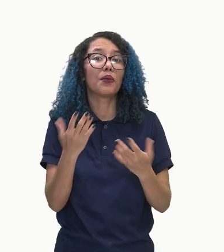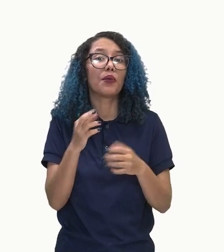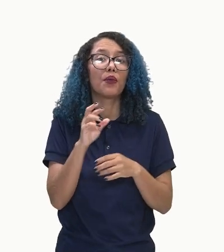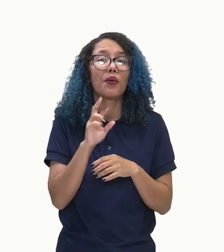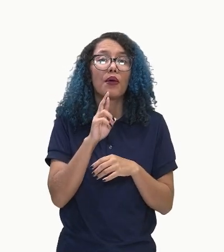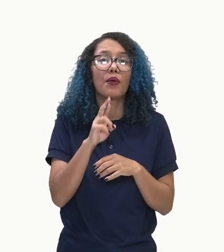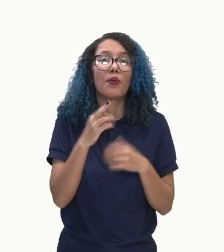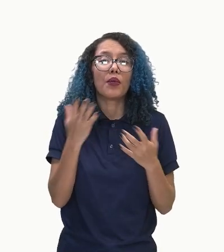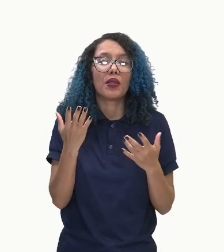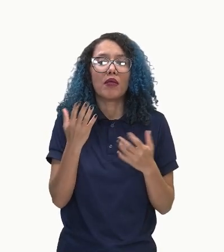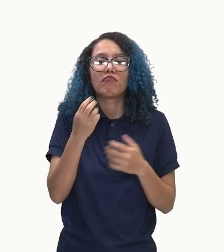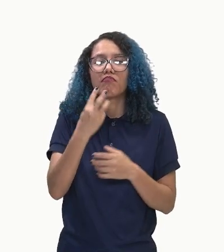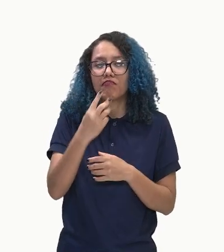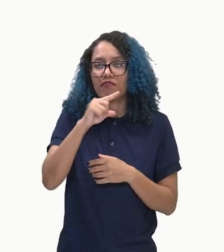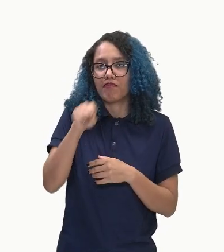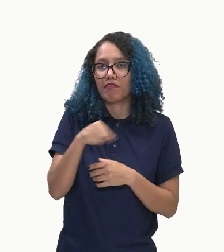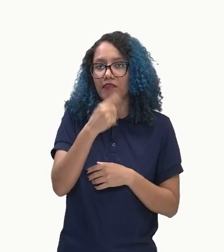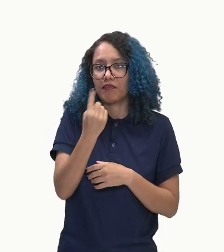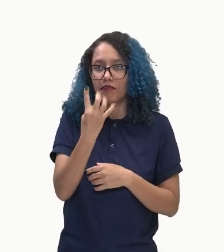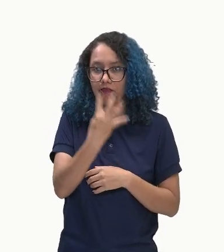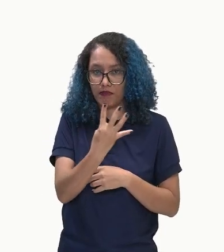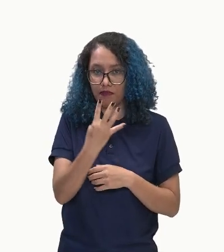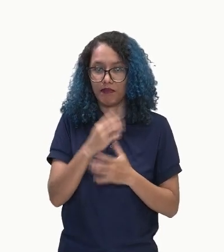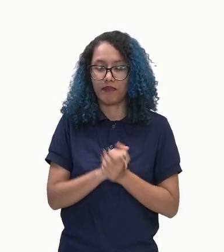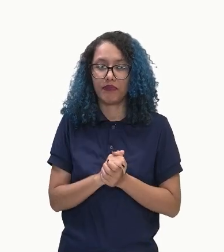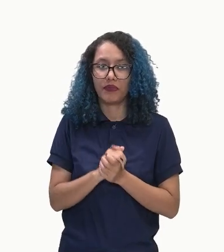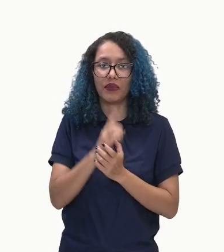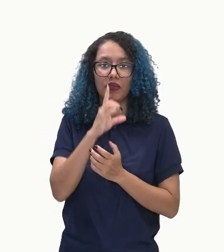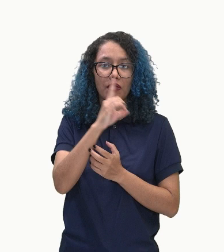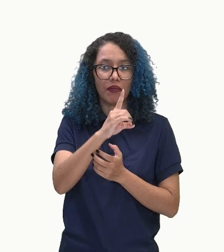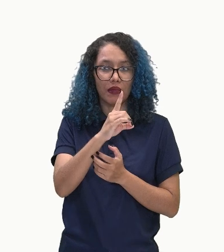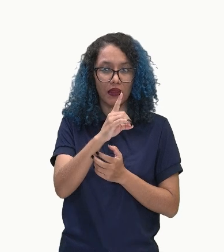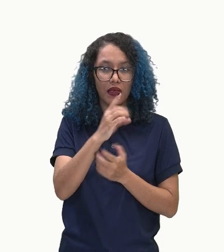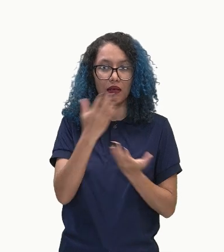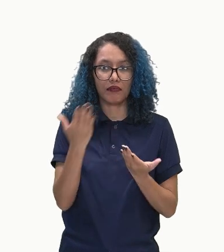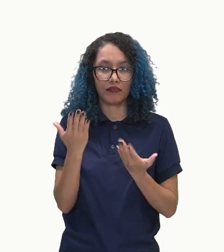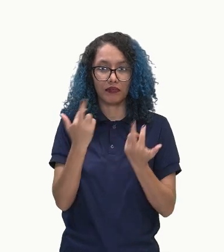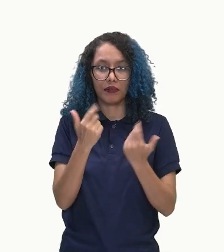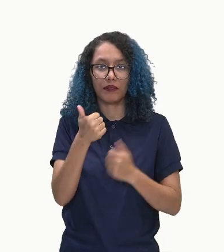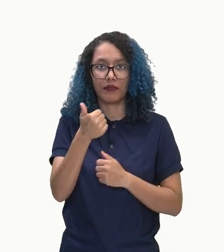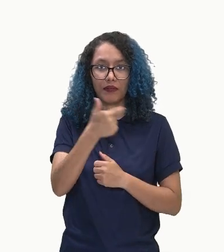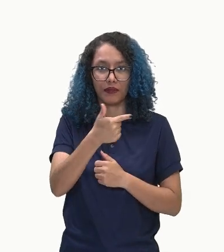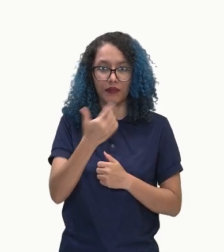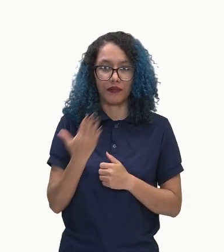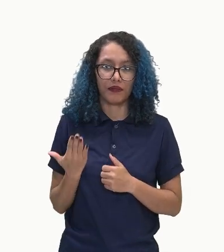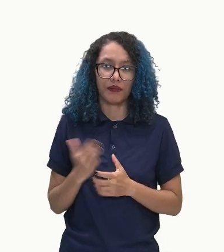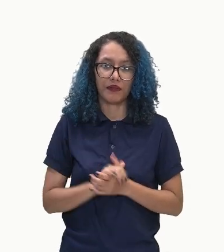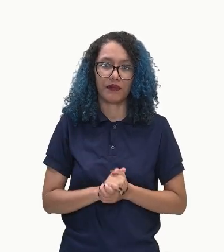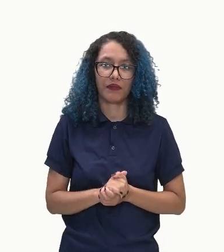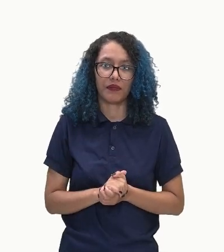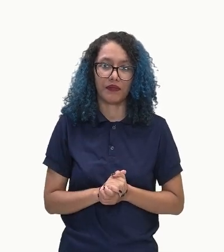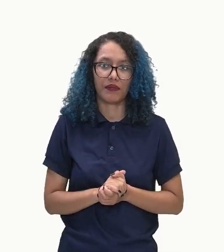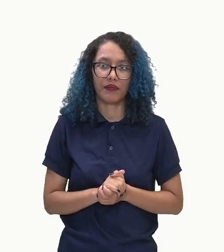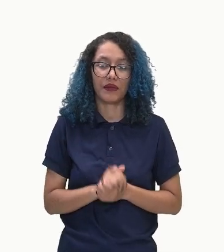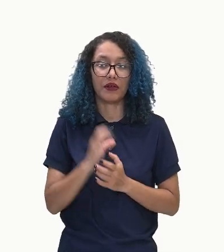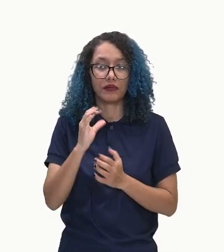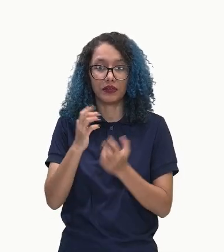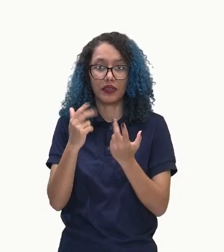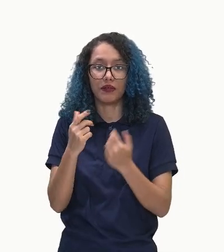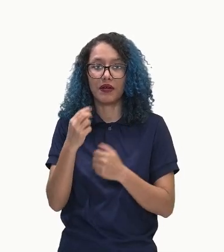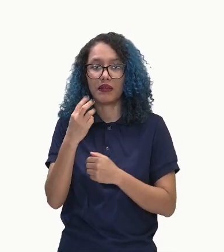3,14, tá bom? E a distância 12, no nosso caso aqui, 12 unidades, né? Então, comprimento igual